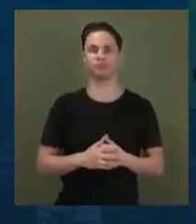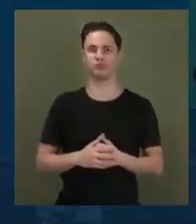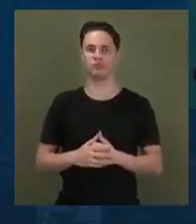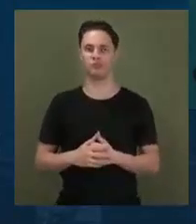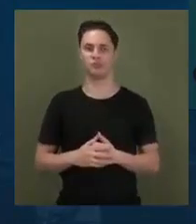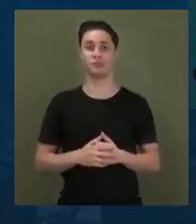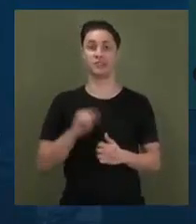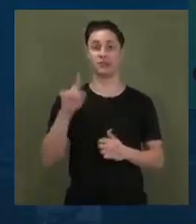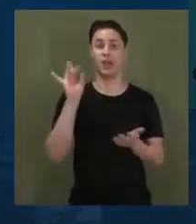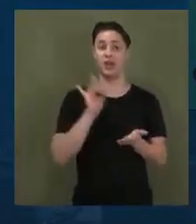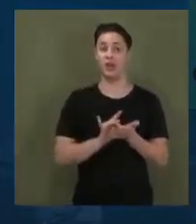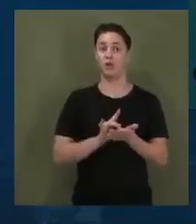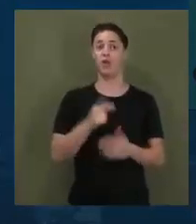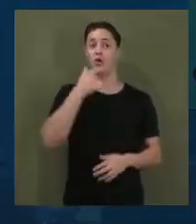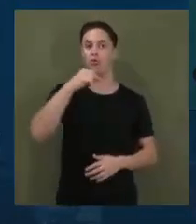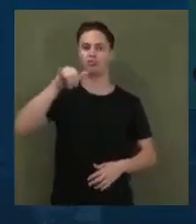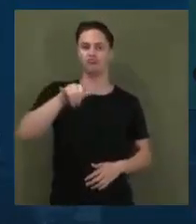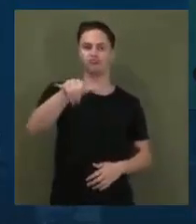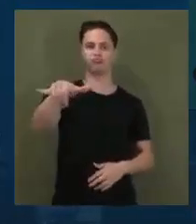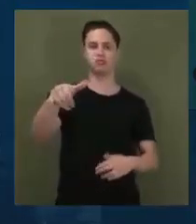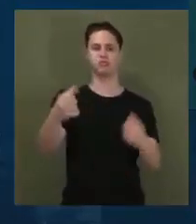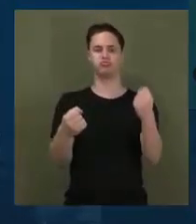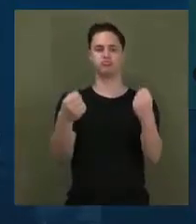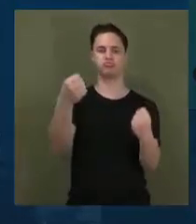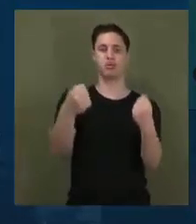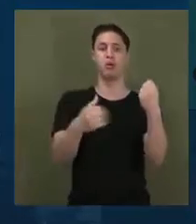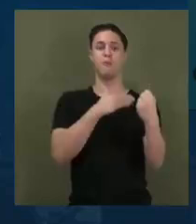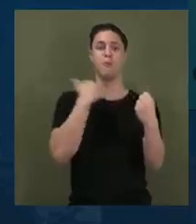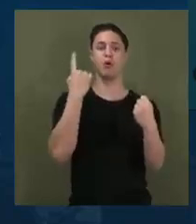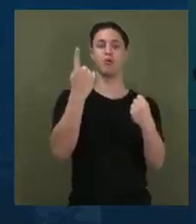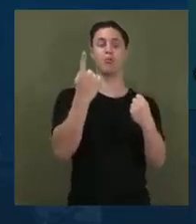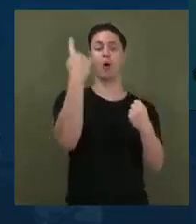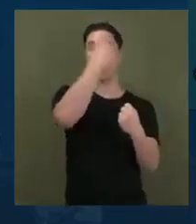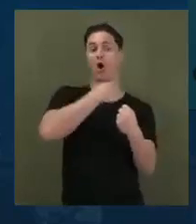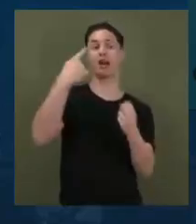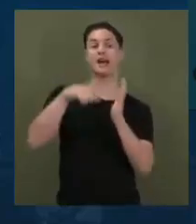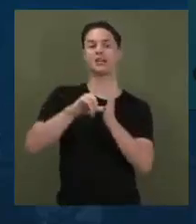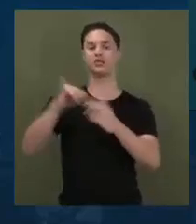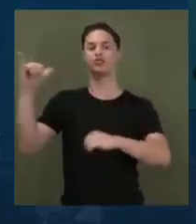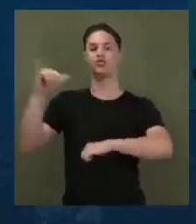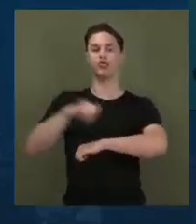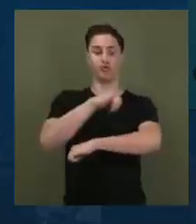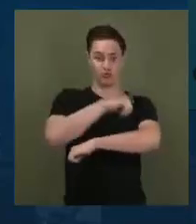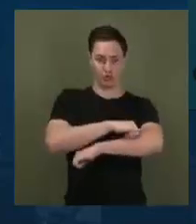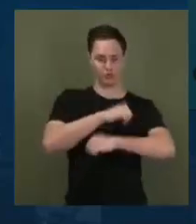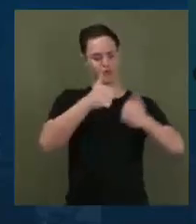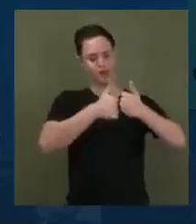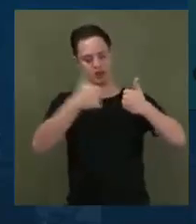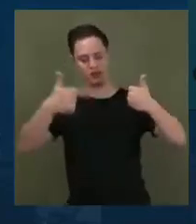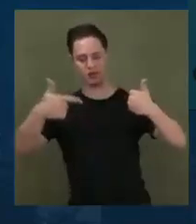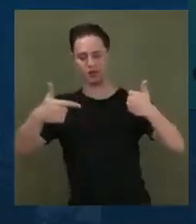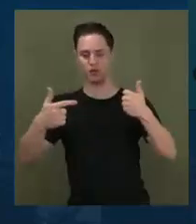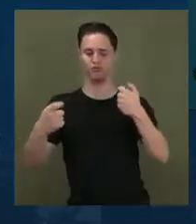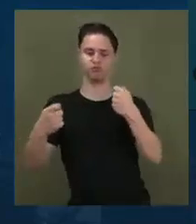Caso real, piloto de avião morre 1 hora antes do voo, e o copiloto que estava ele no quarto